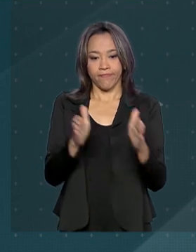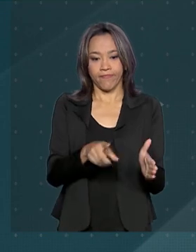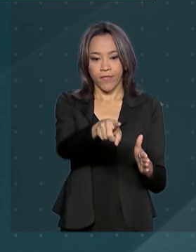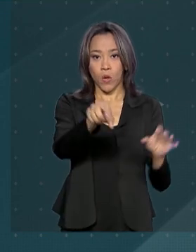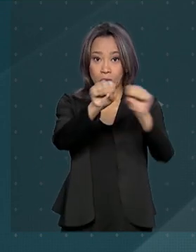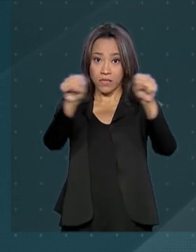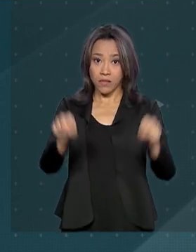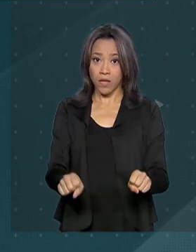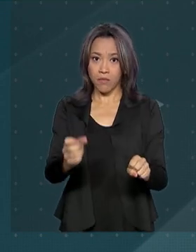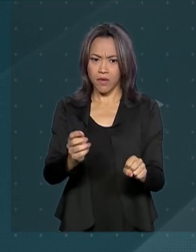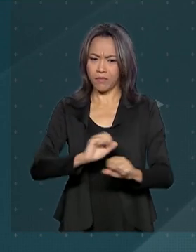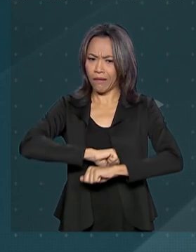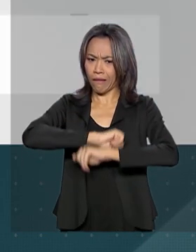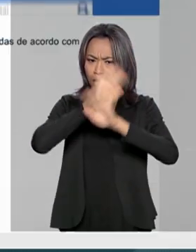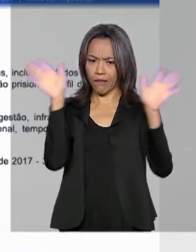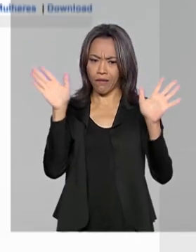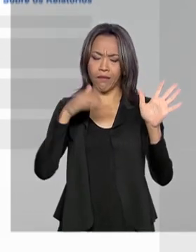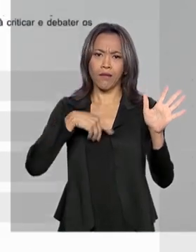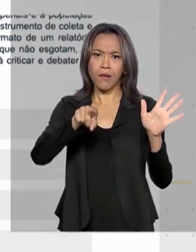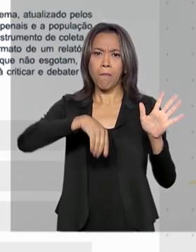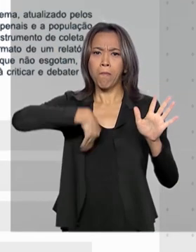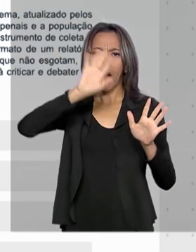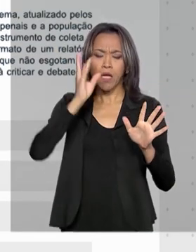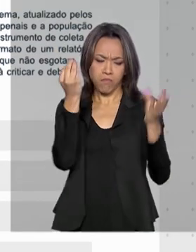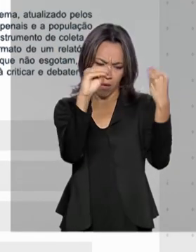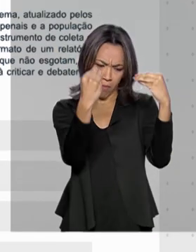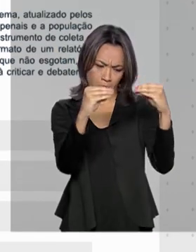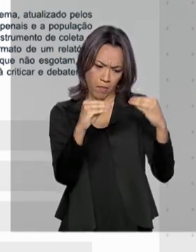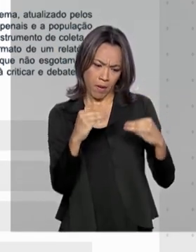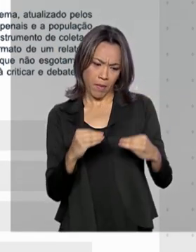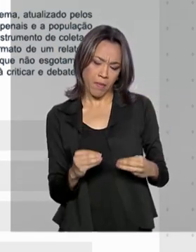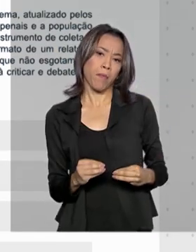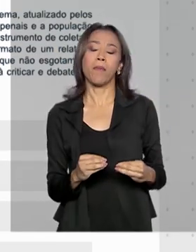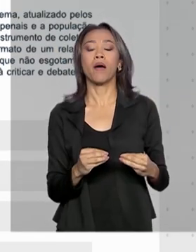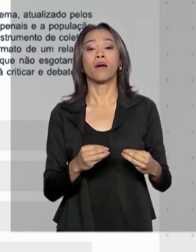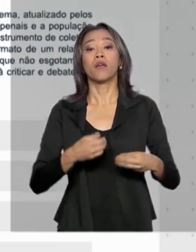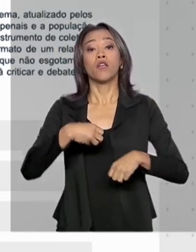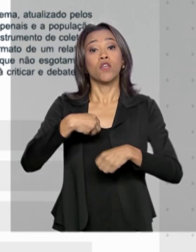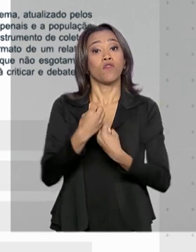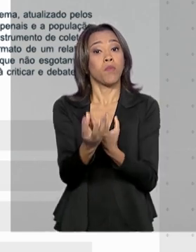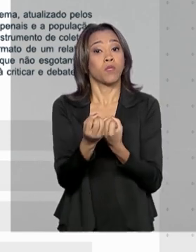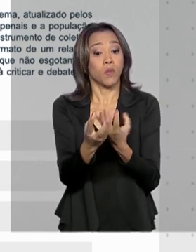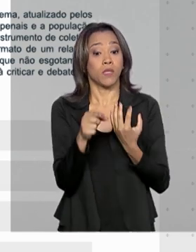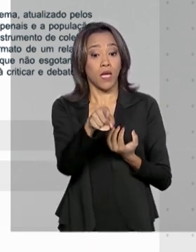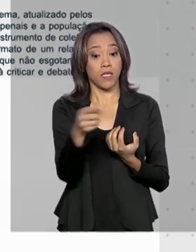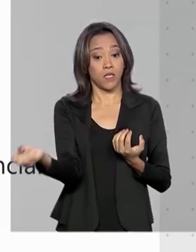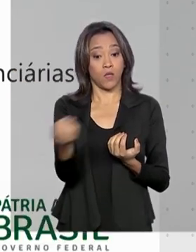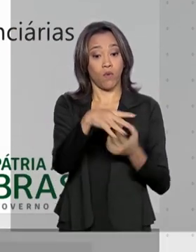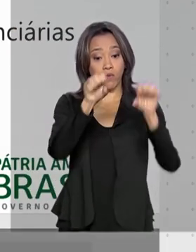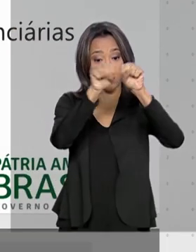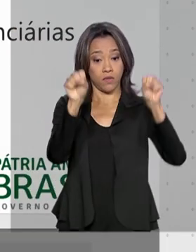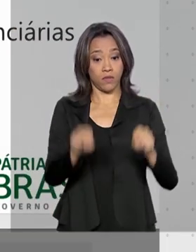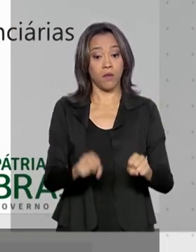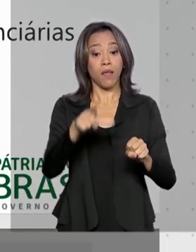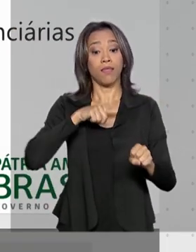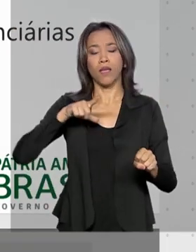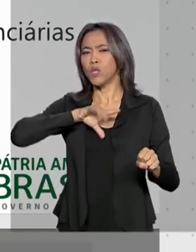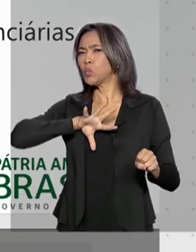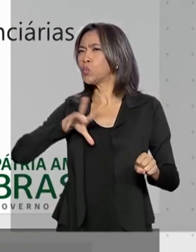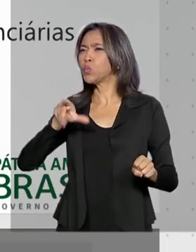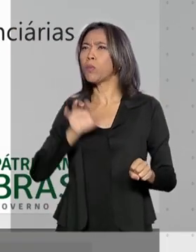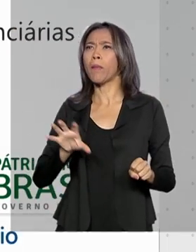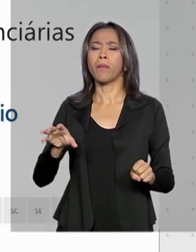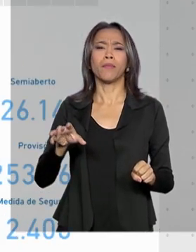mais prático, transparente, com mais informações e mais atualizado. O novo Infopem traz dados sobre todo o sistema